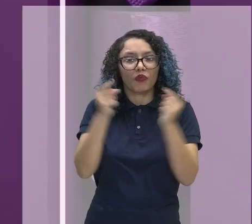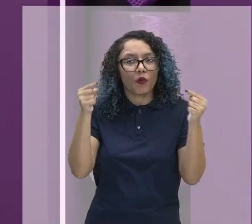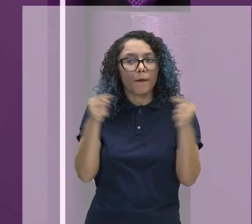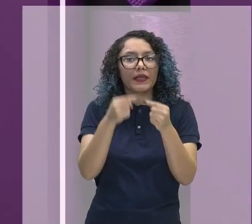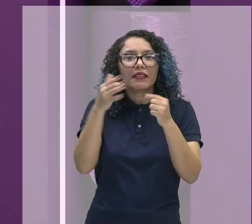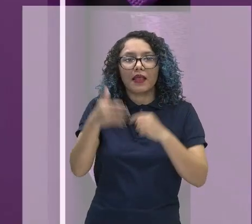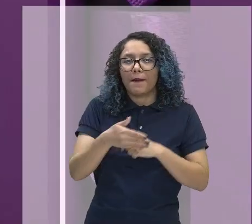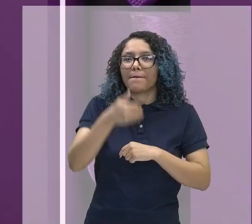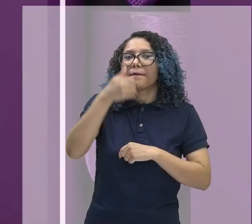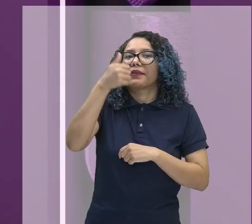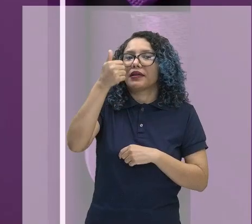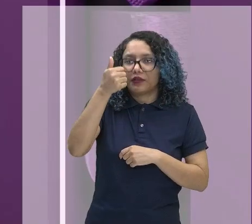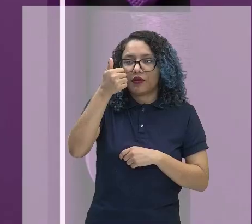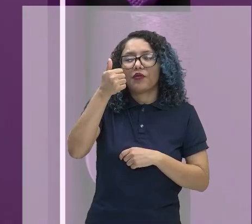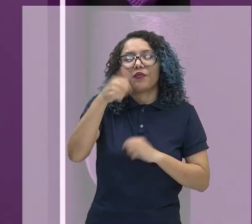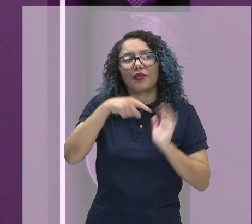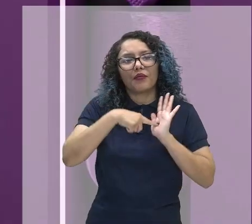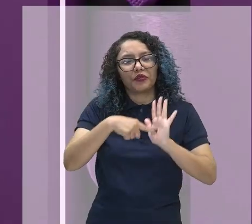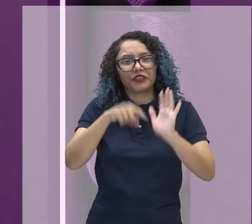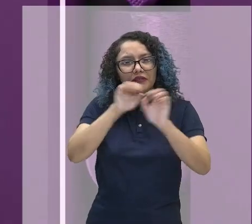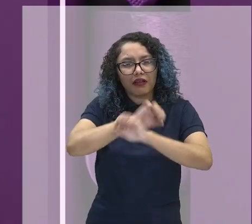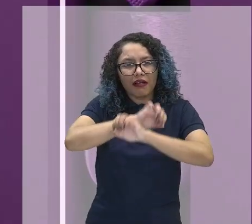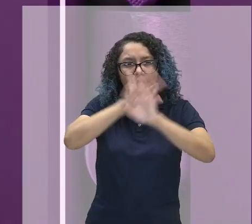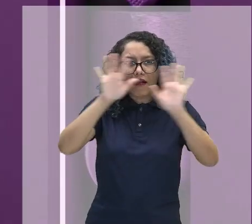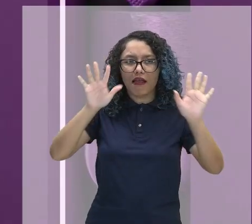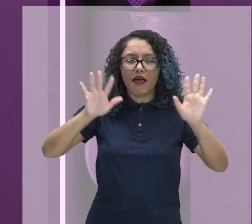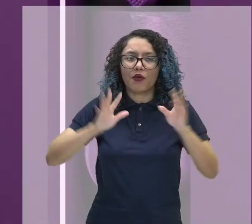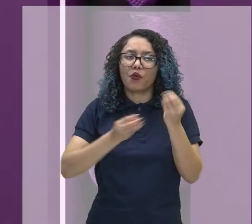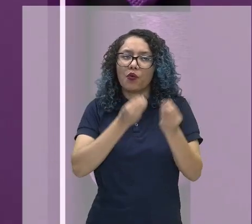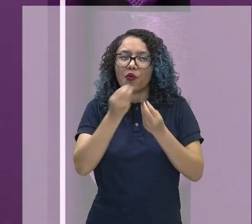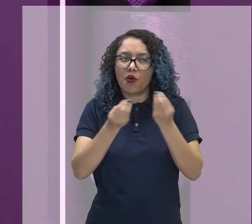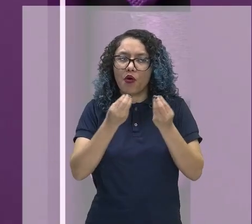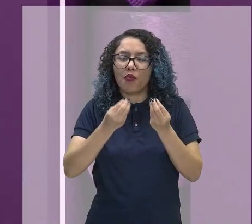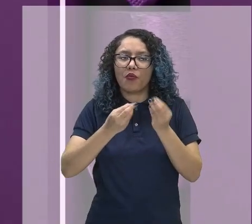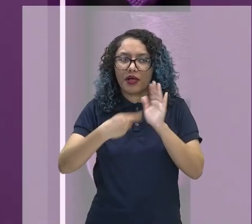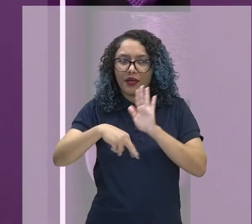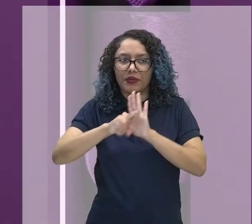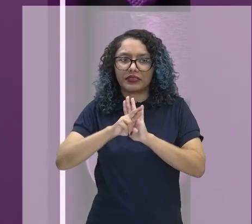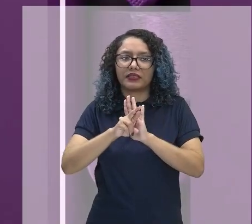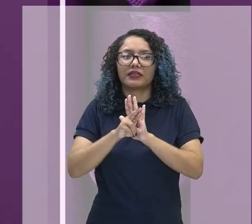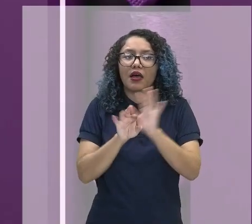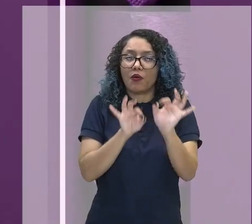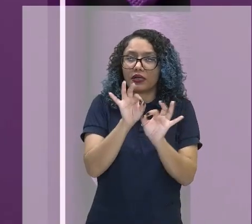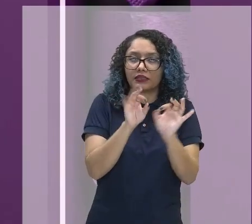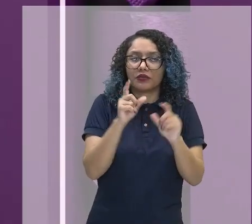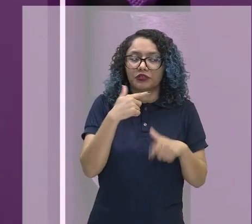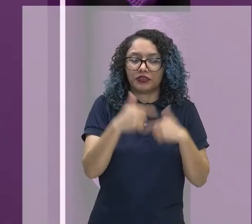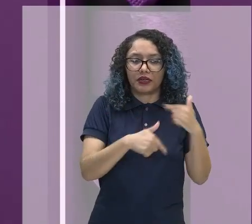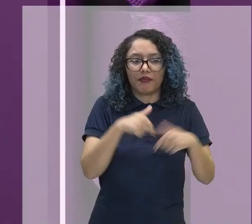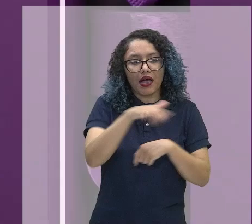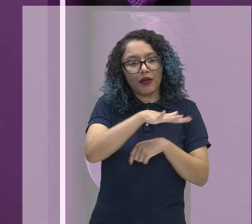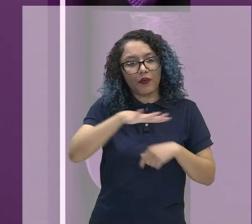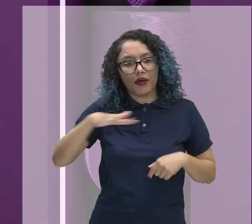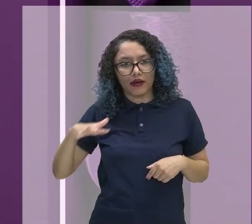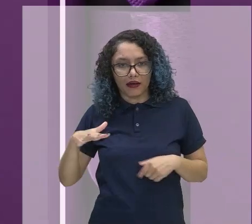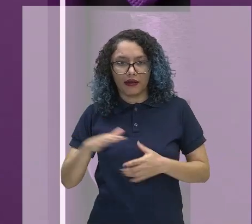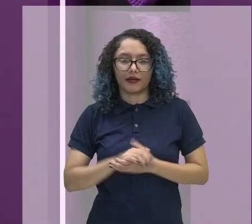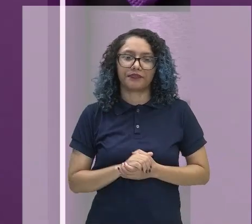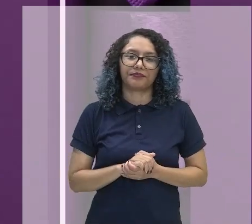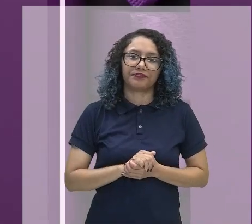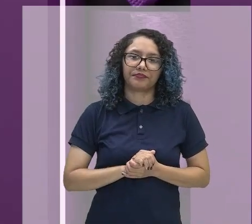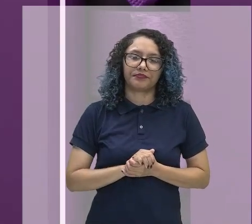para ilustrar claramente como essa força de trabalho está dividida entre esses setores, tá certo? Então, lembre-se que